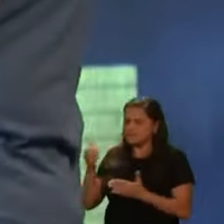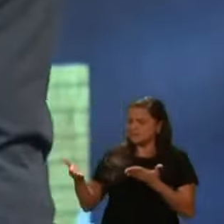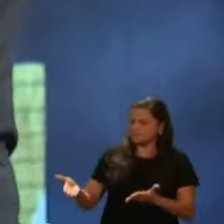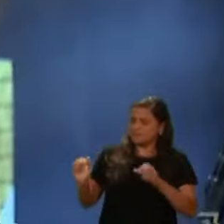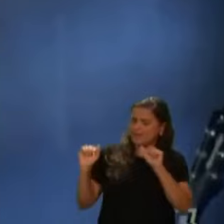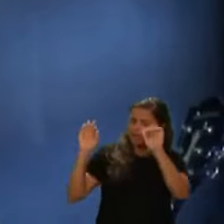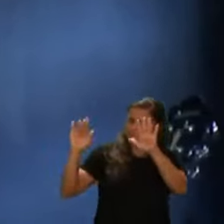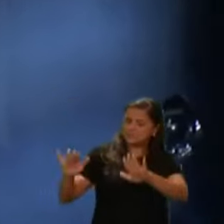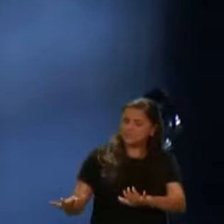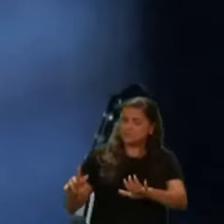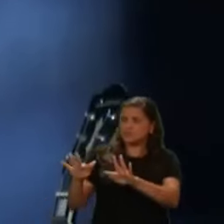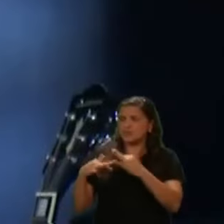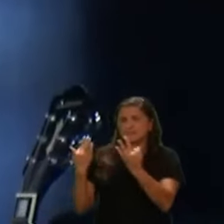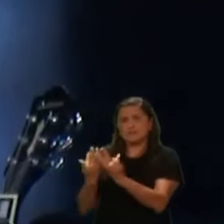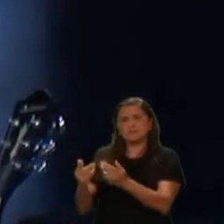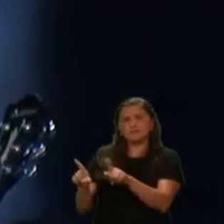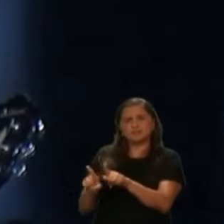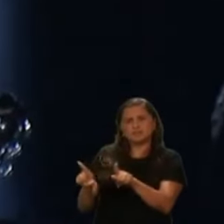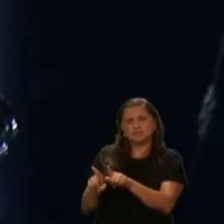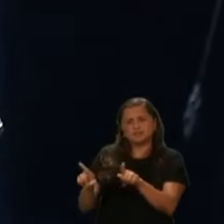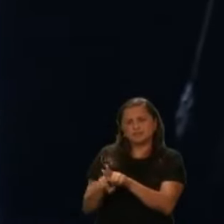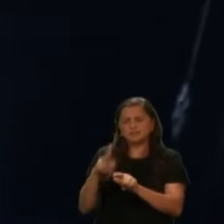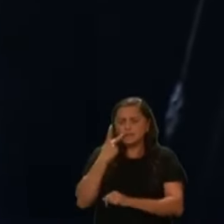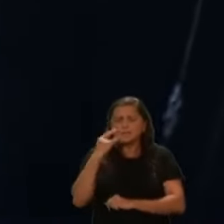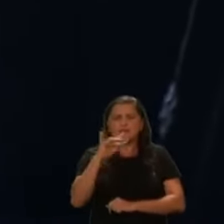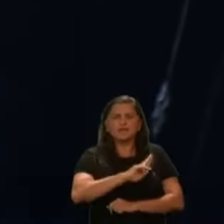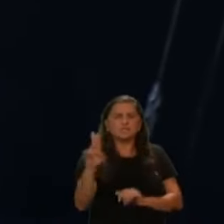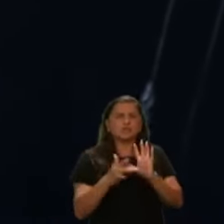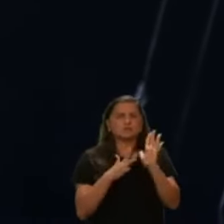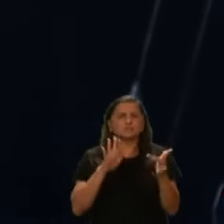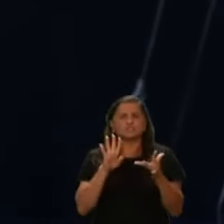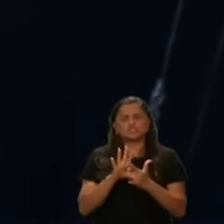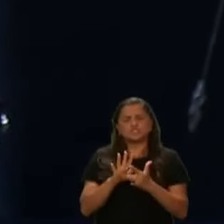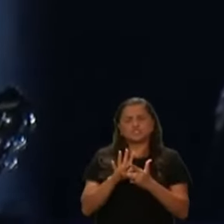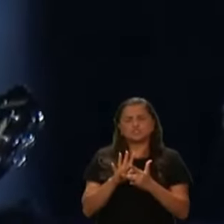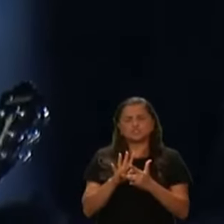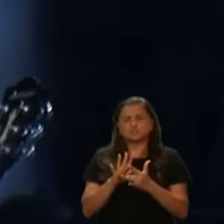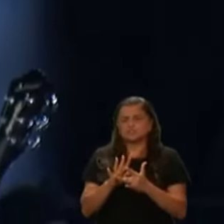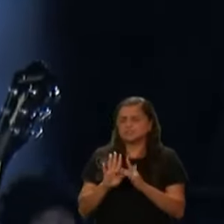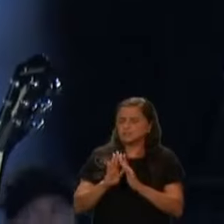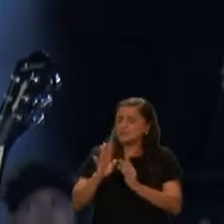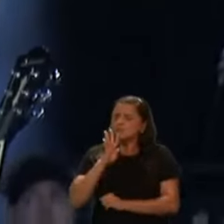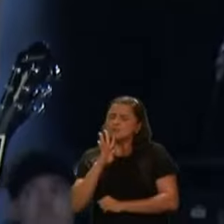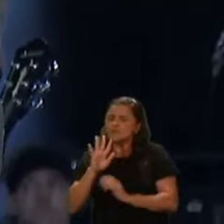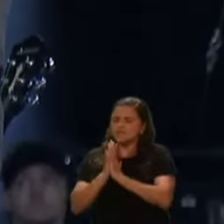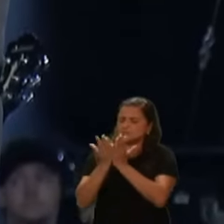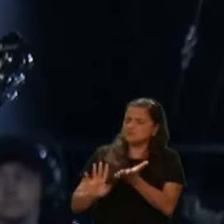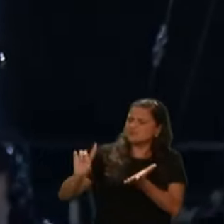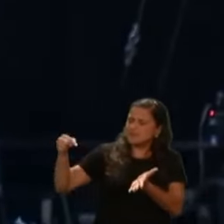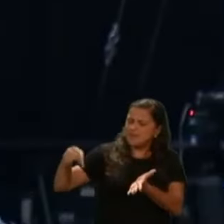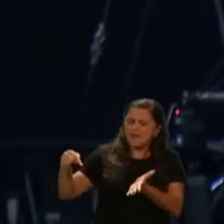teus filhos, essa casa. Pai, em nome de Jesus, que nunca lhes falte a palavra do Senhor sobre os seus